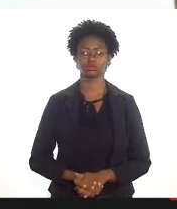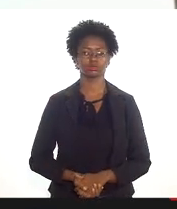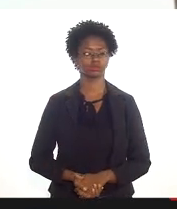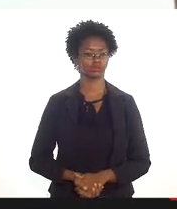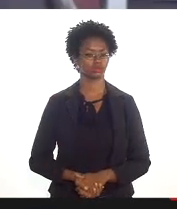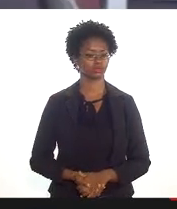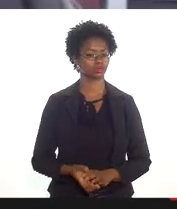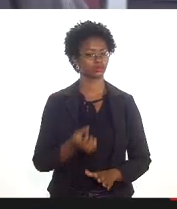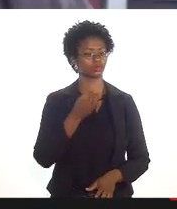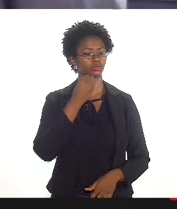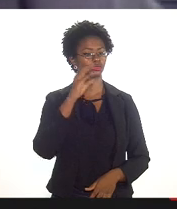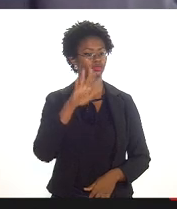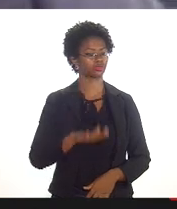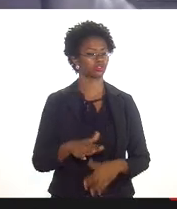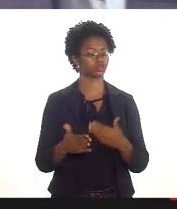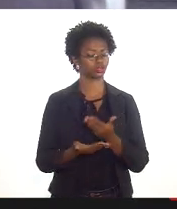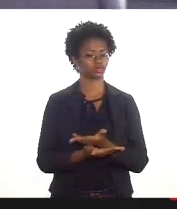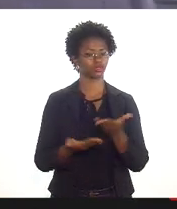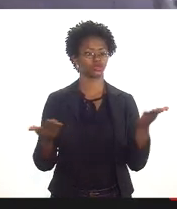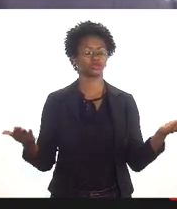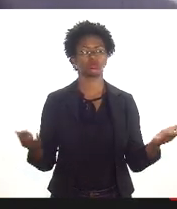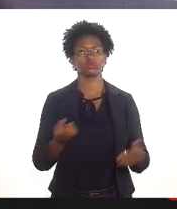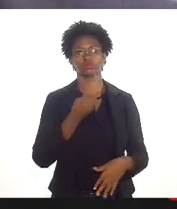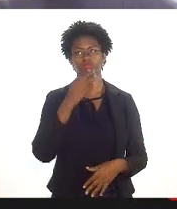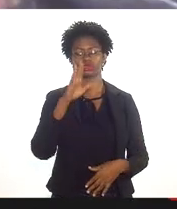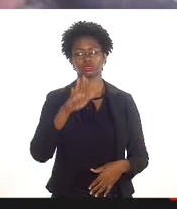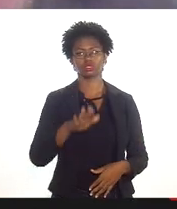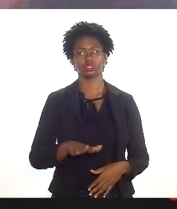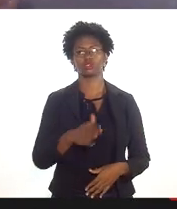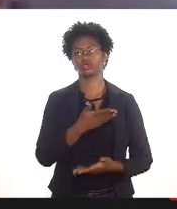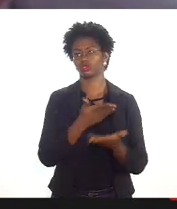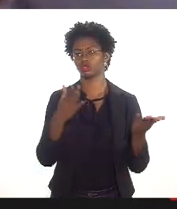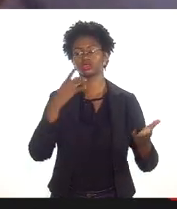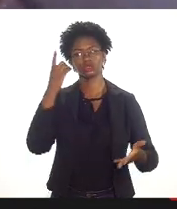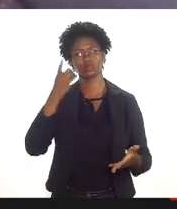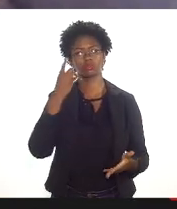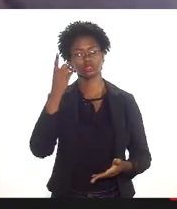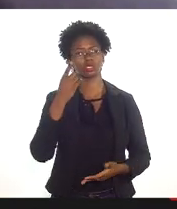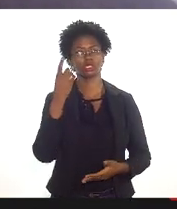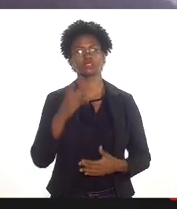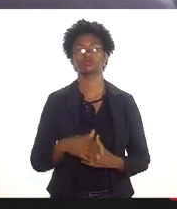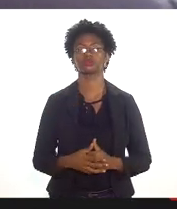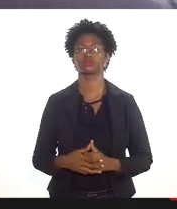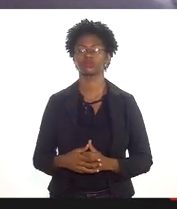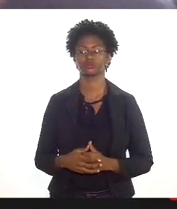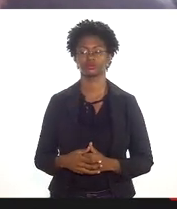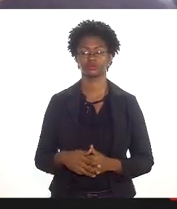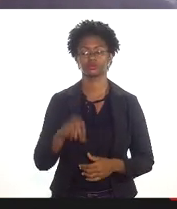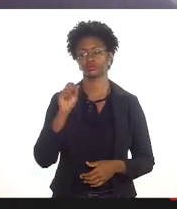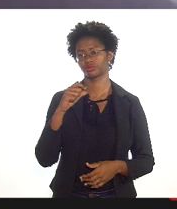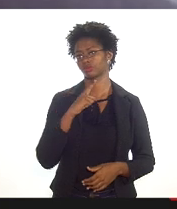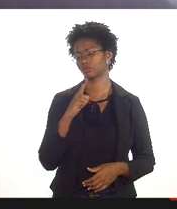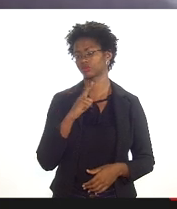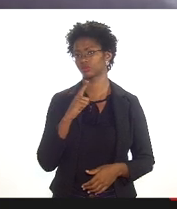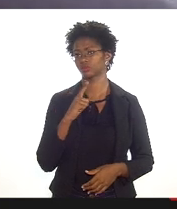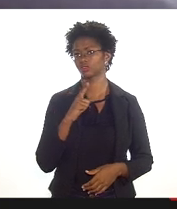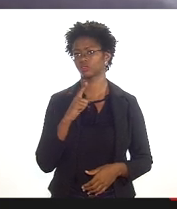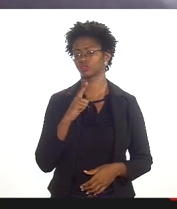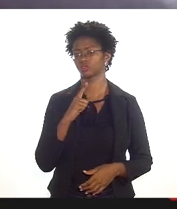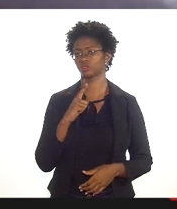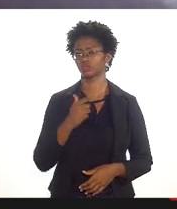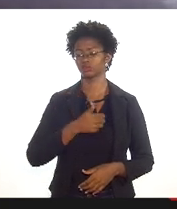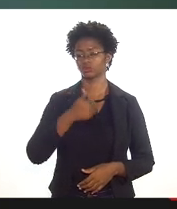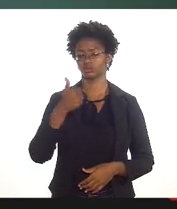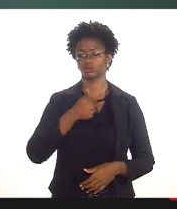Boa tarde a todos. Boa tarde, senhoras deputadas, senhores deputados. Tenho sim, presidente. Primeiro, fazer